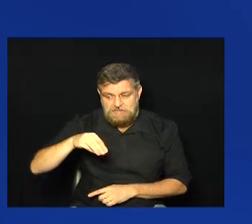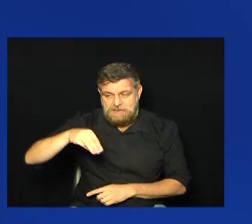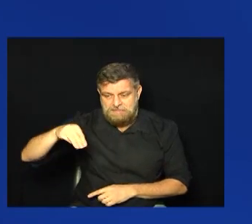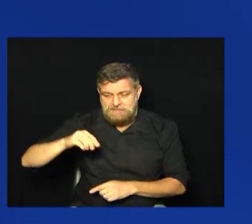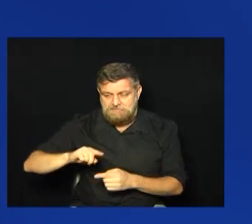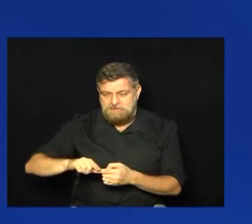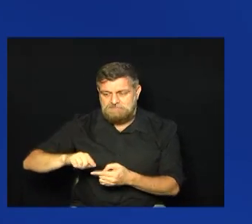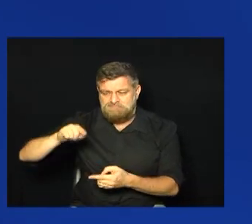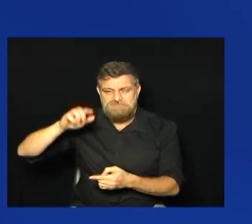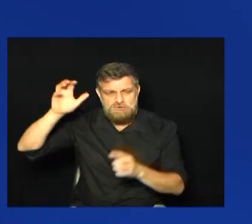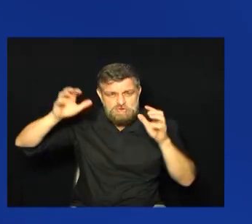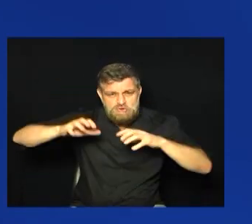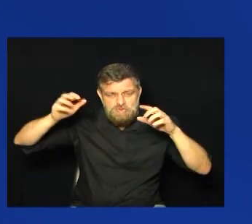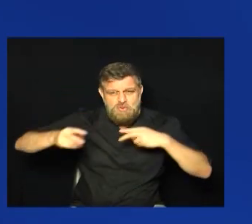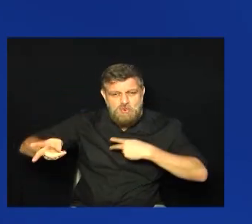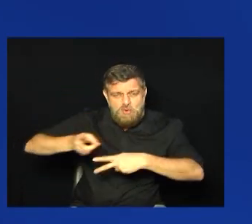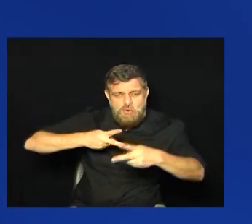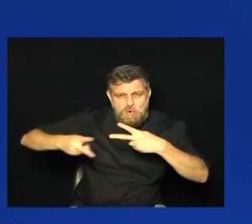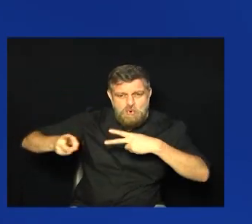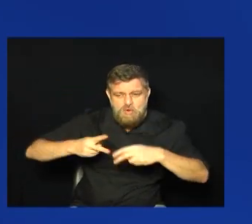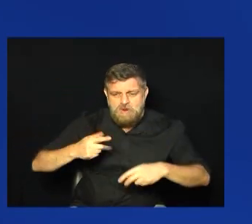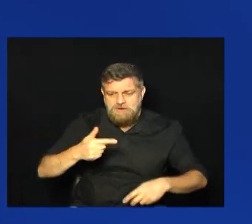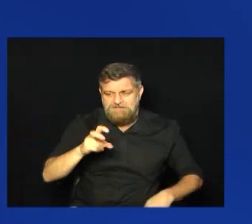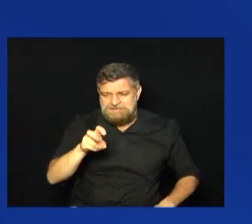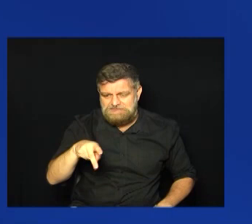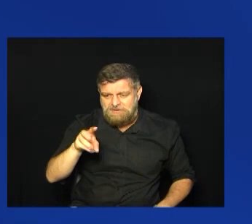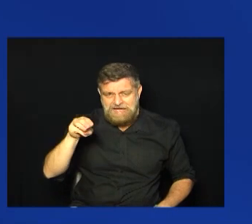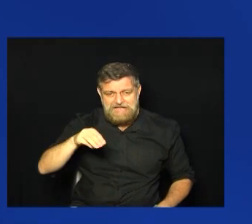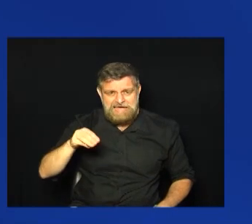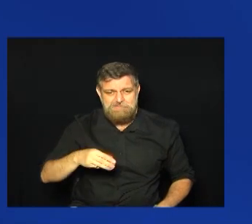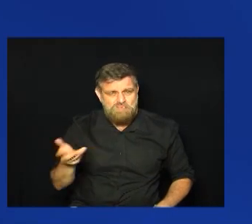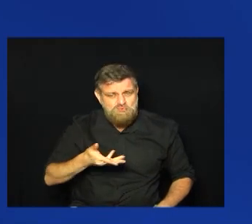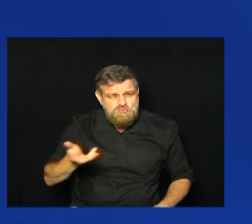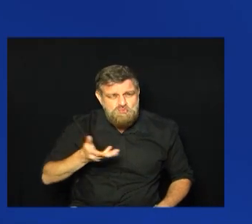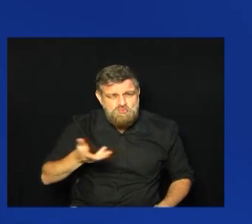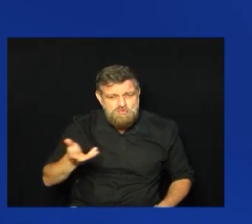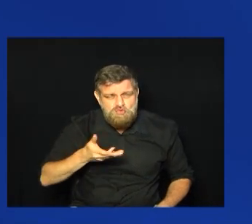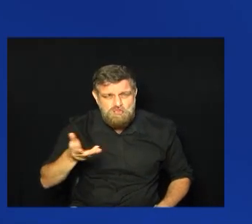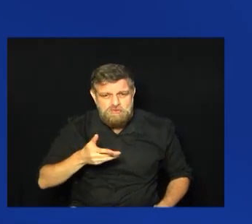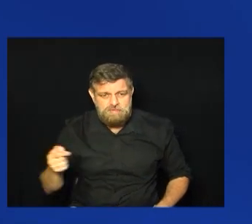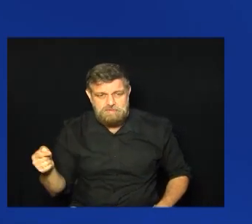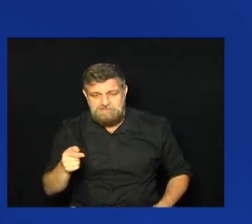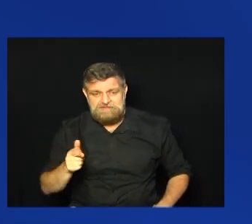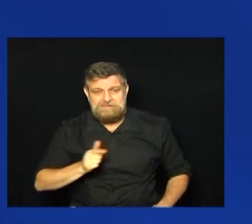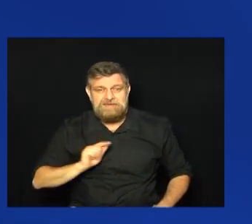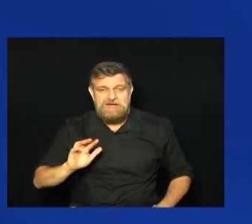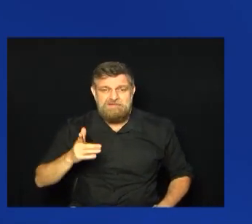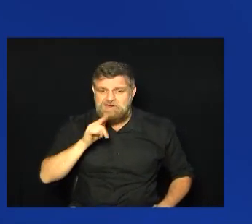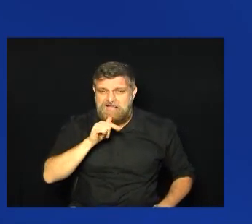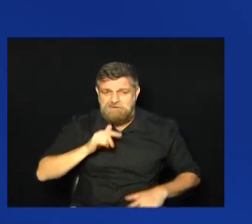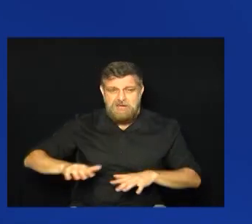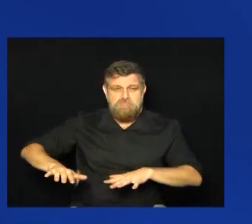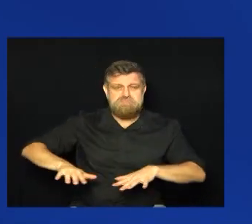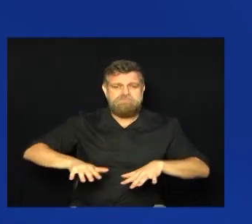com ventos acima dos 25 quilômetros por hora. Essa condição trouxe alagamentos